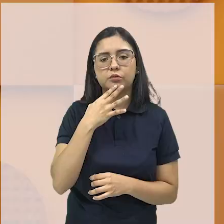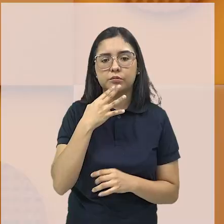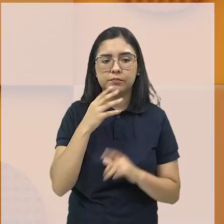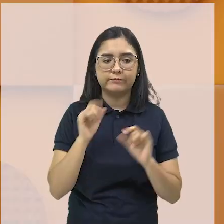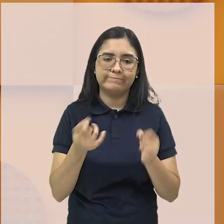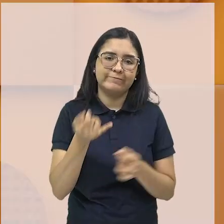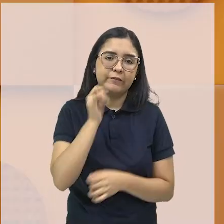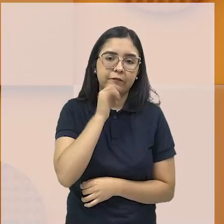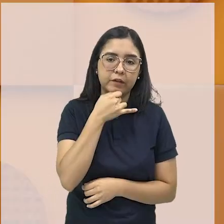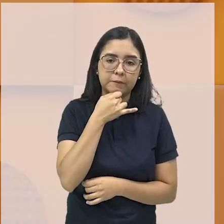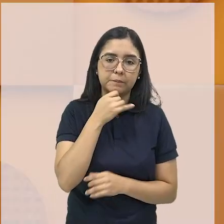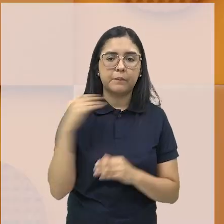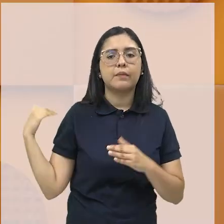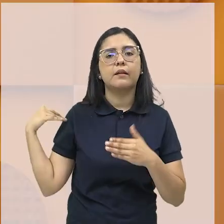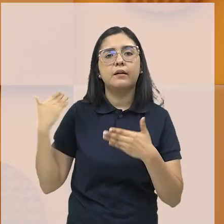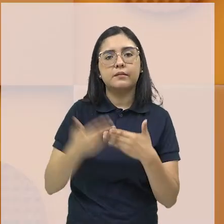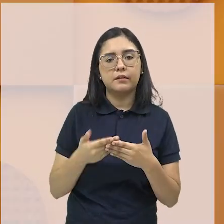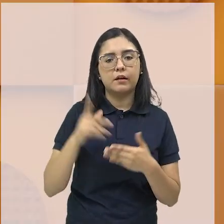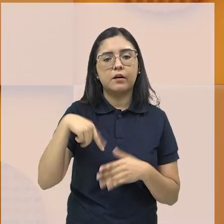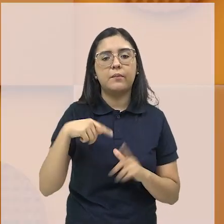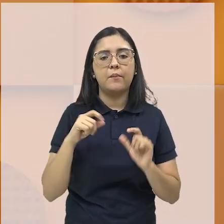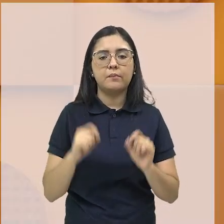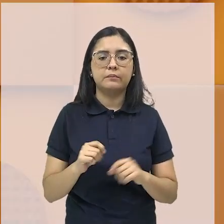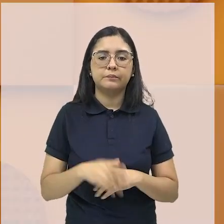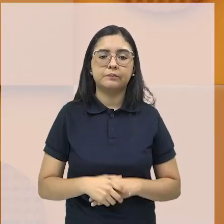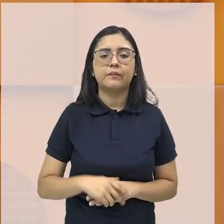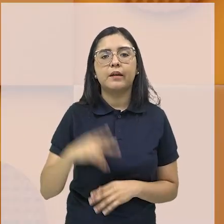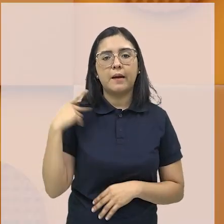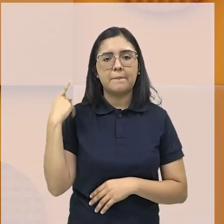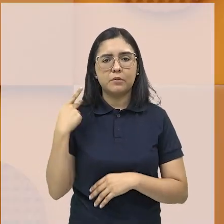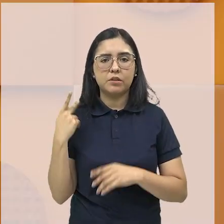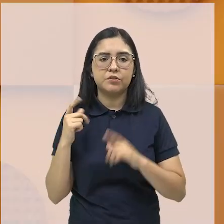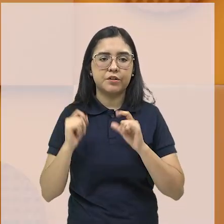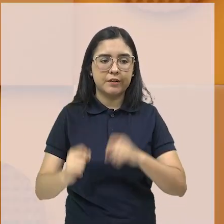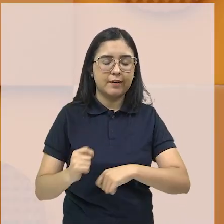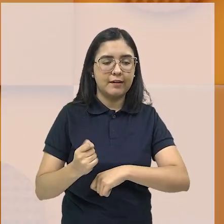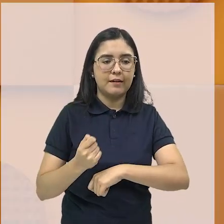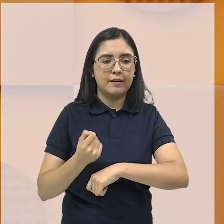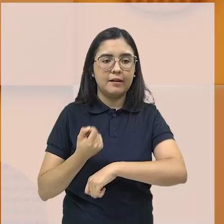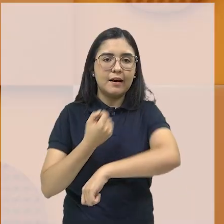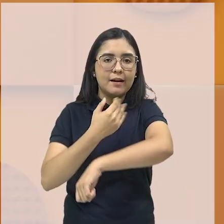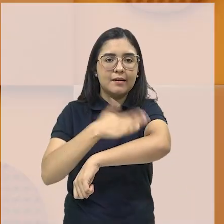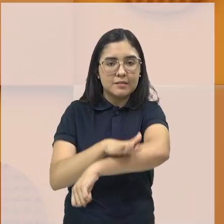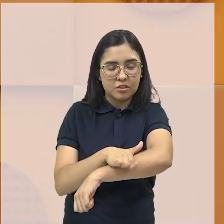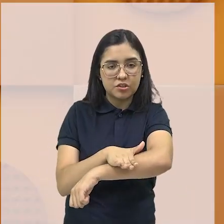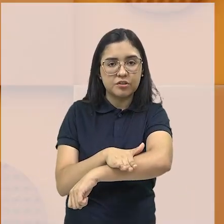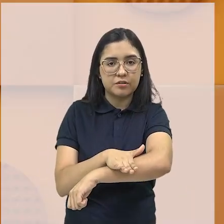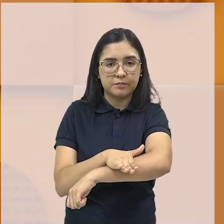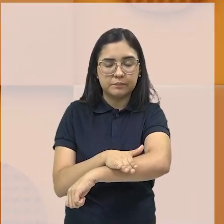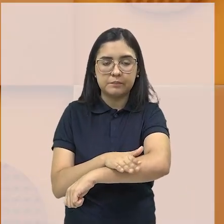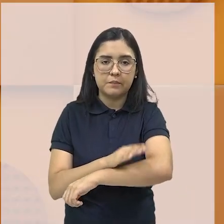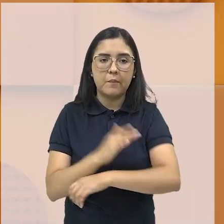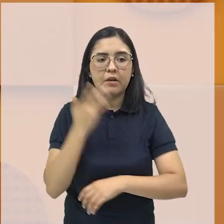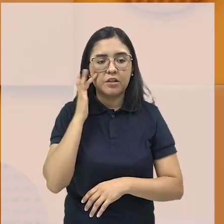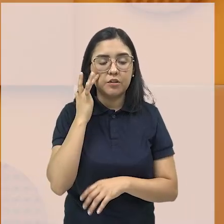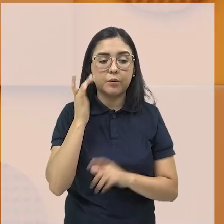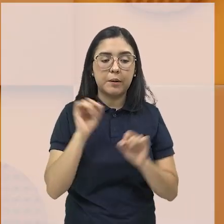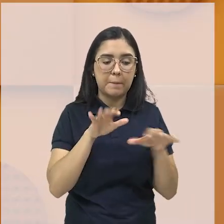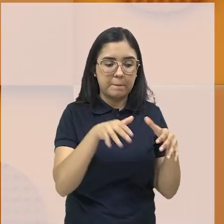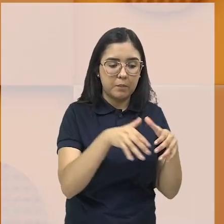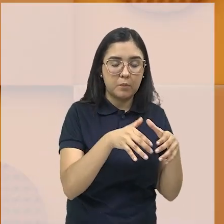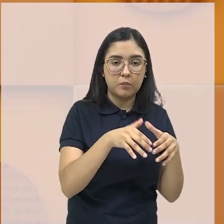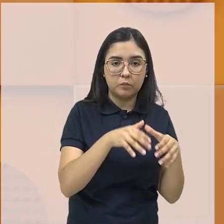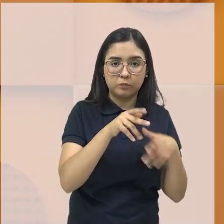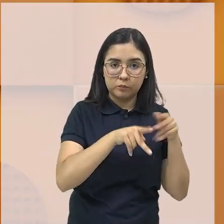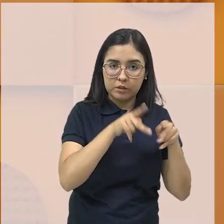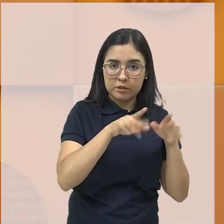conhece, infelizmente, né, até hoje, que é a política racista, né? A prática de achar que a população negra,